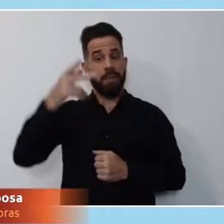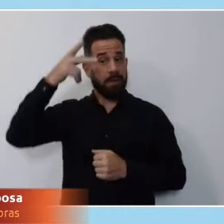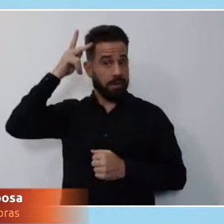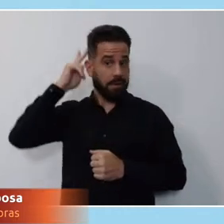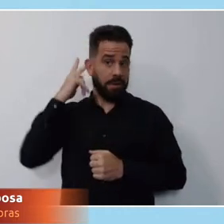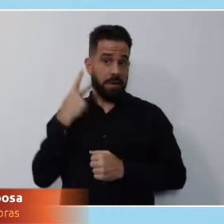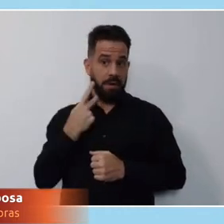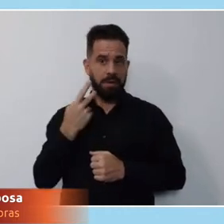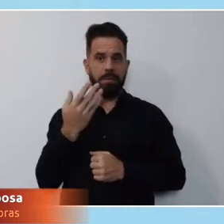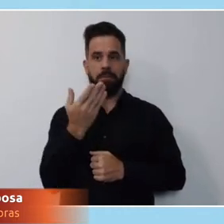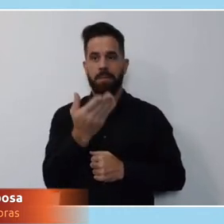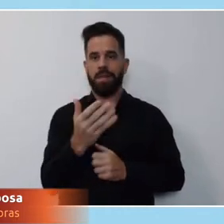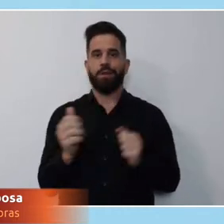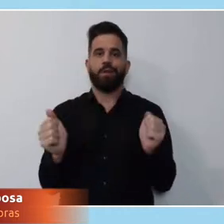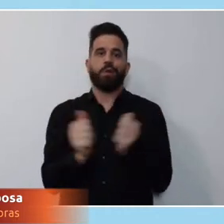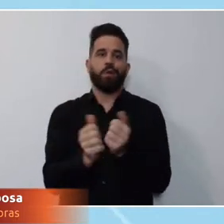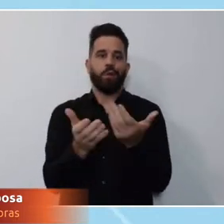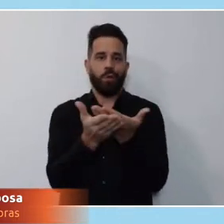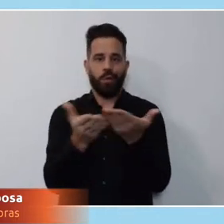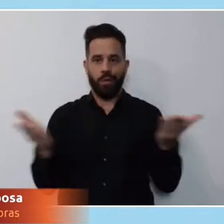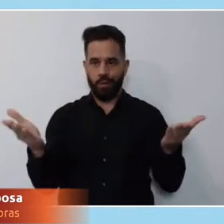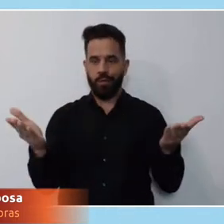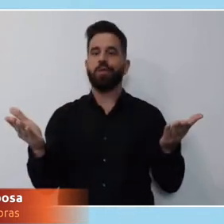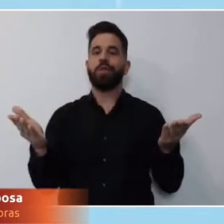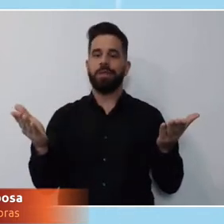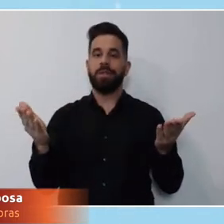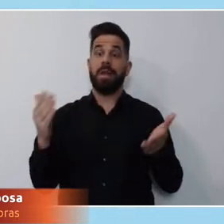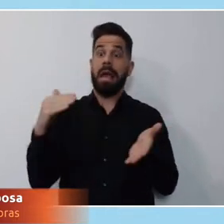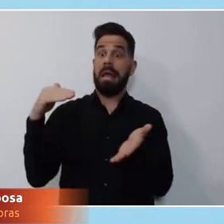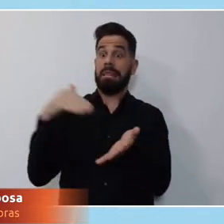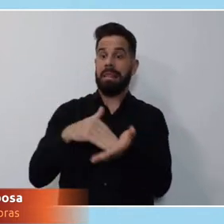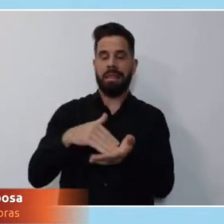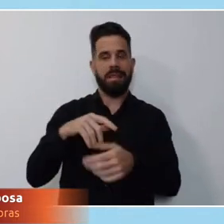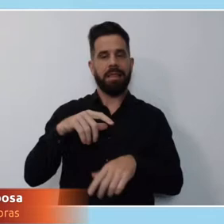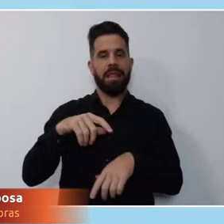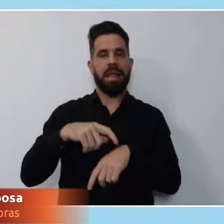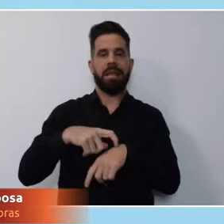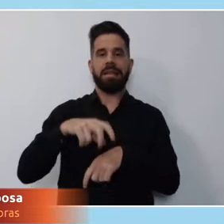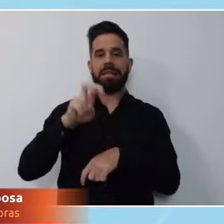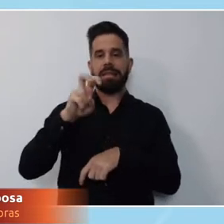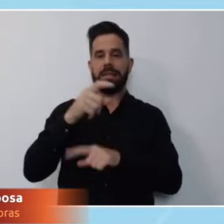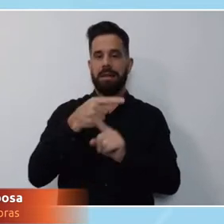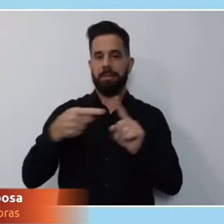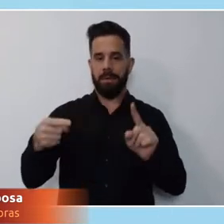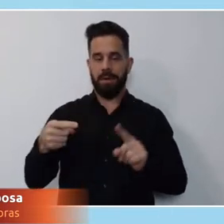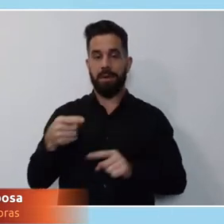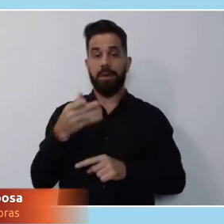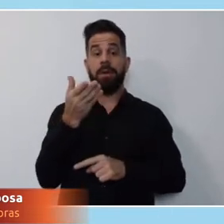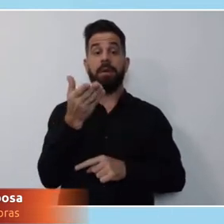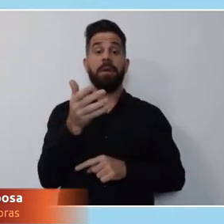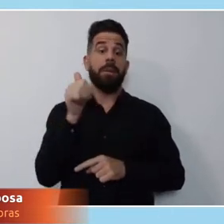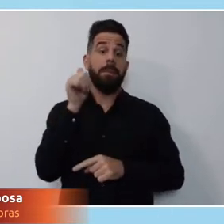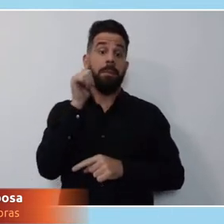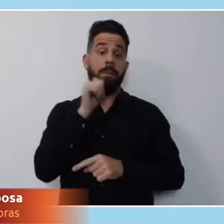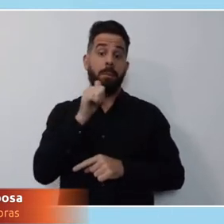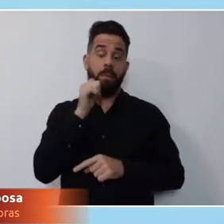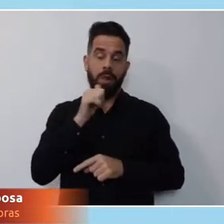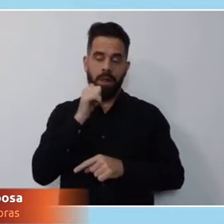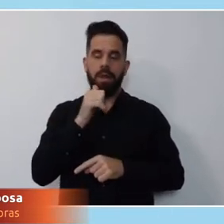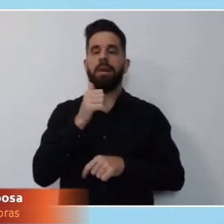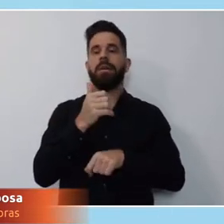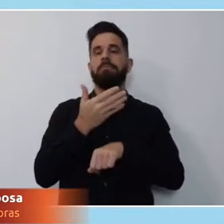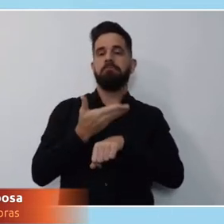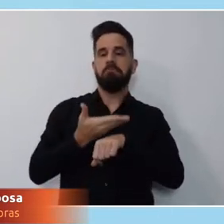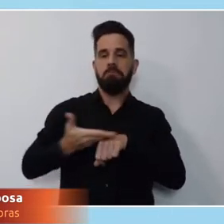fico com você até às 5h30 da tarde. Eu sou uma mulher branca, tenho cabelos escuros e compridos, estou usando uma